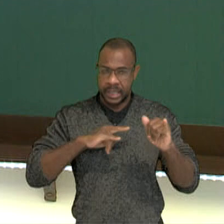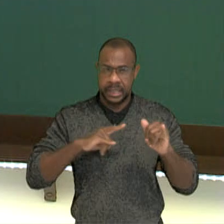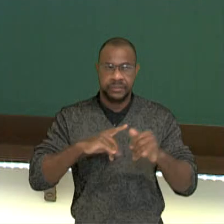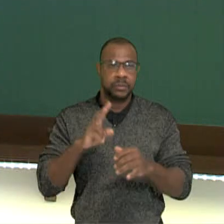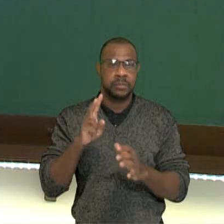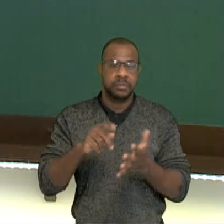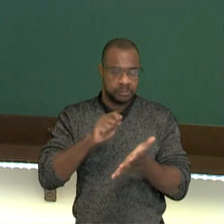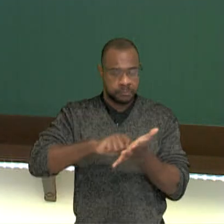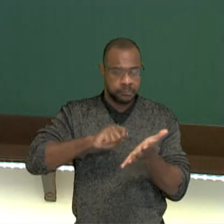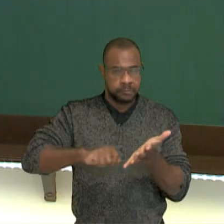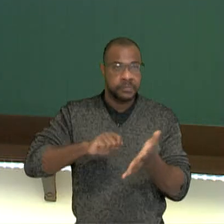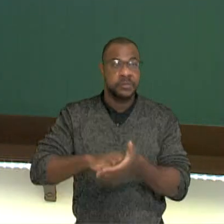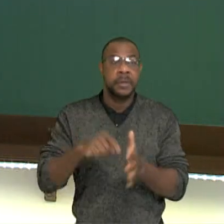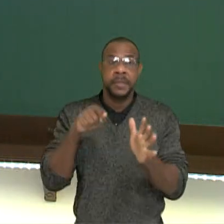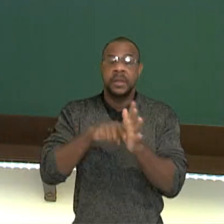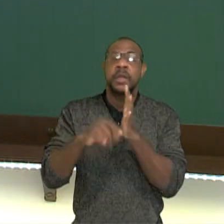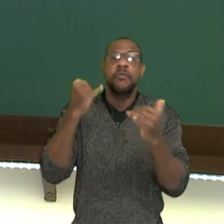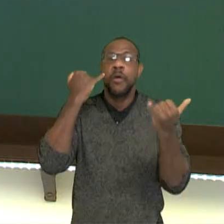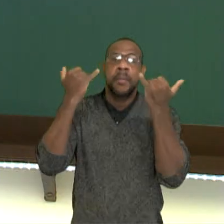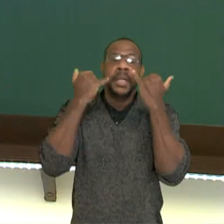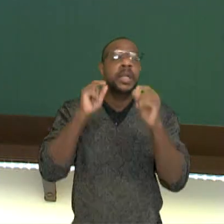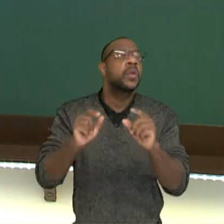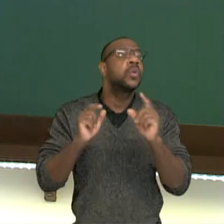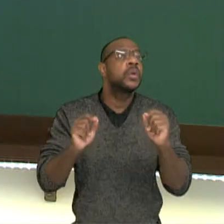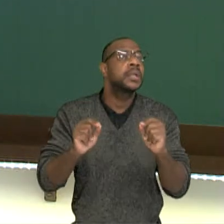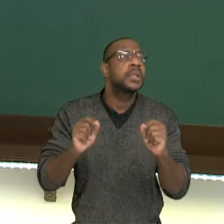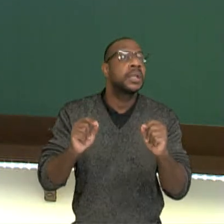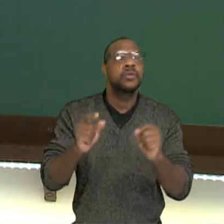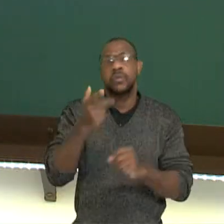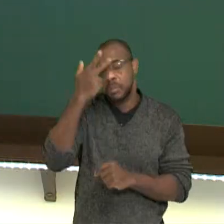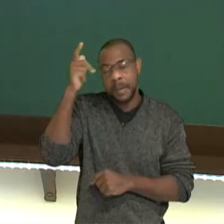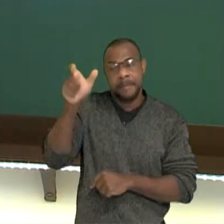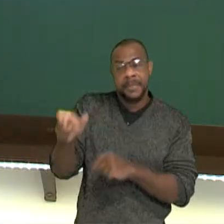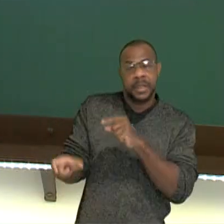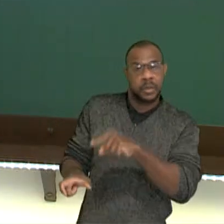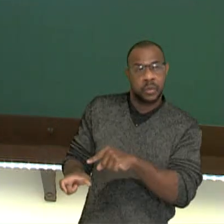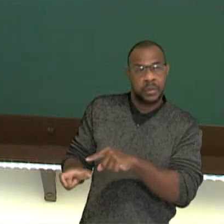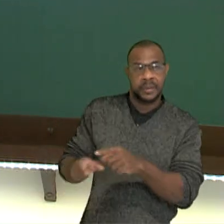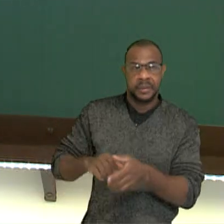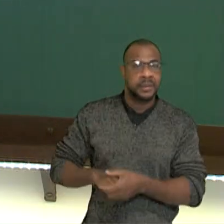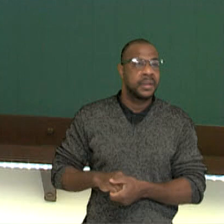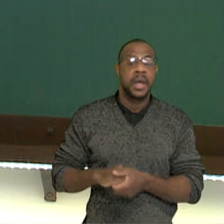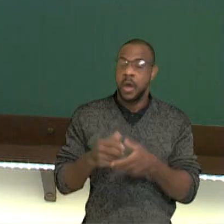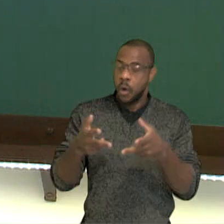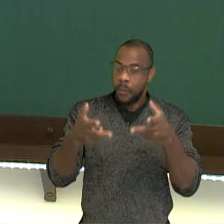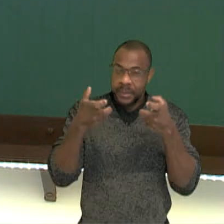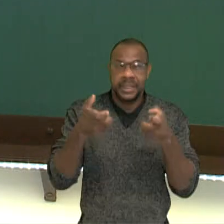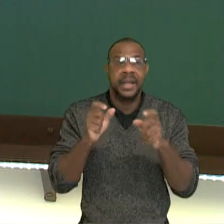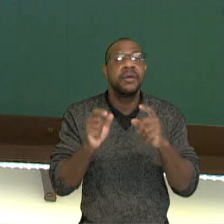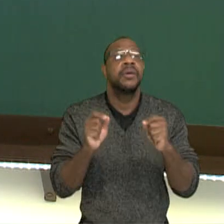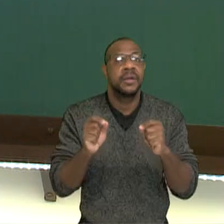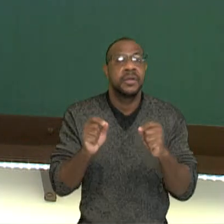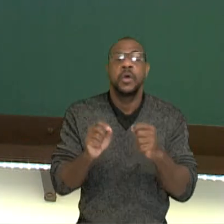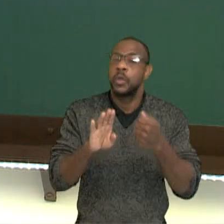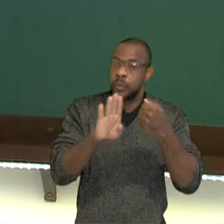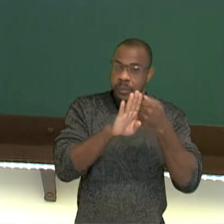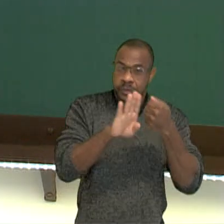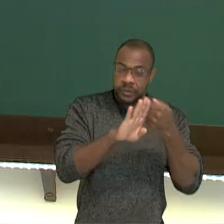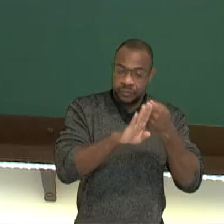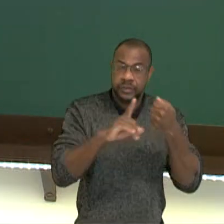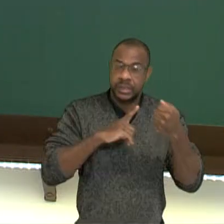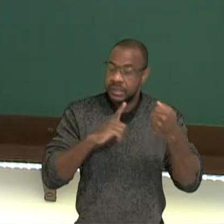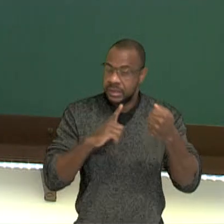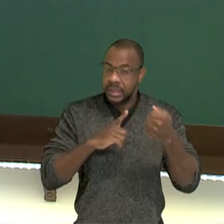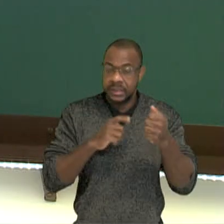e-mail, perguntando informações sobre uma determinada pessoa. Então, observem os substantivos que